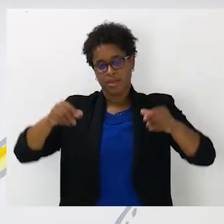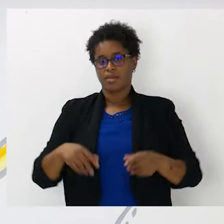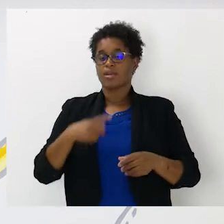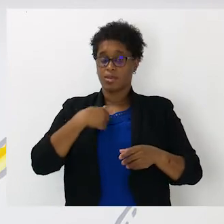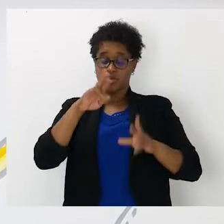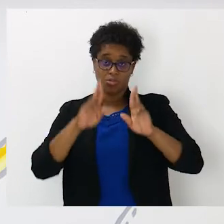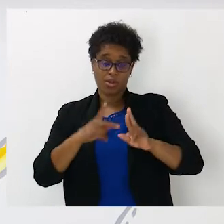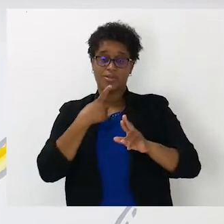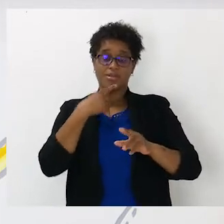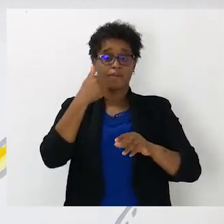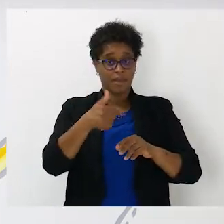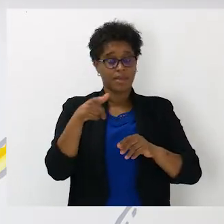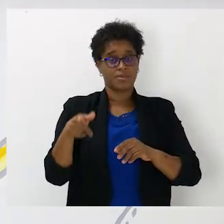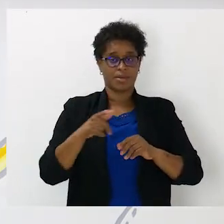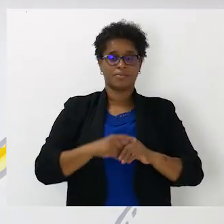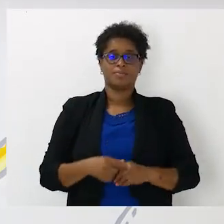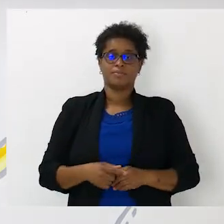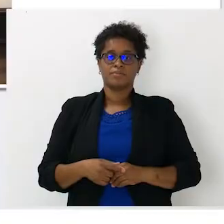entendam bem esta parte.